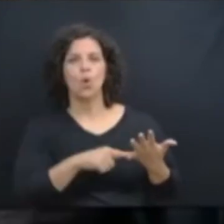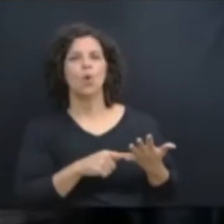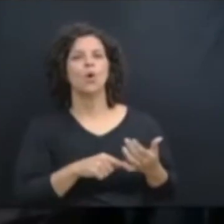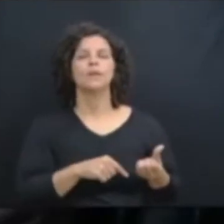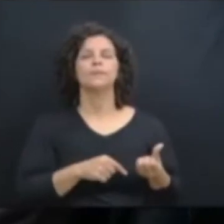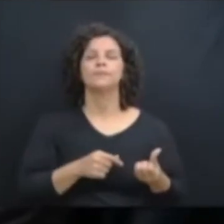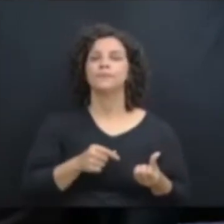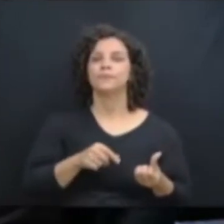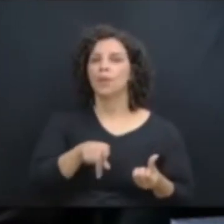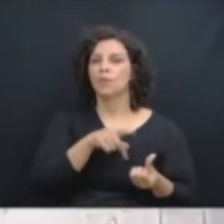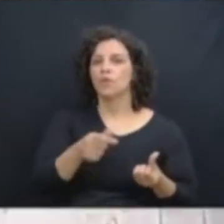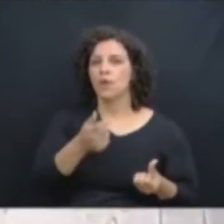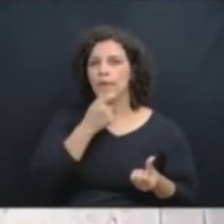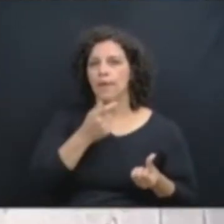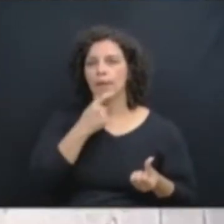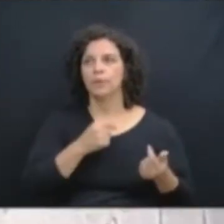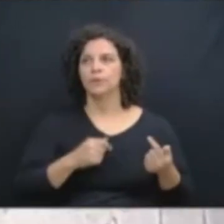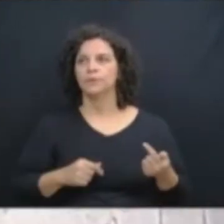professor Lemos,